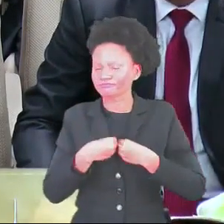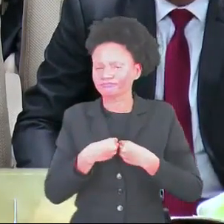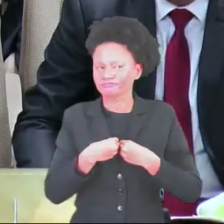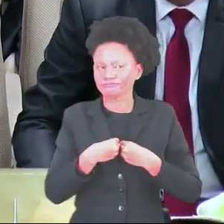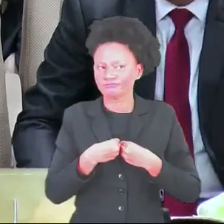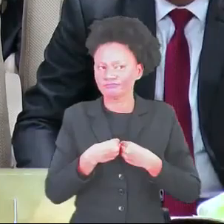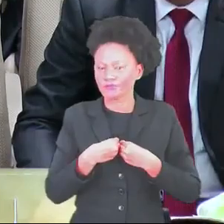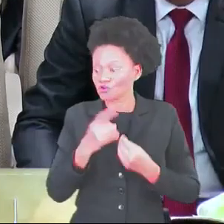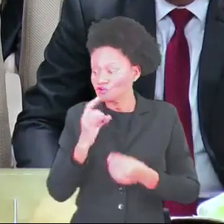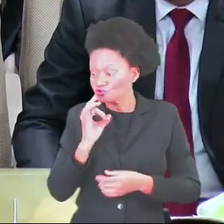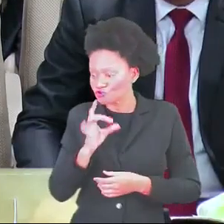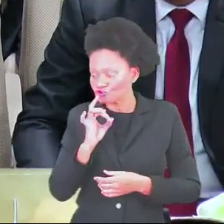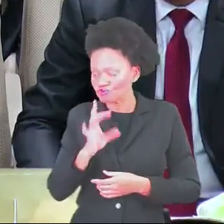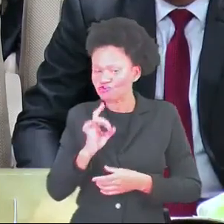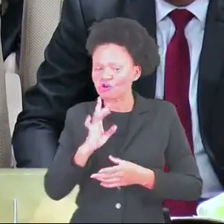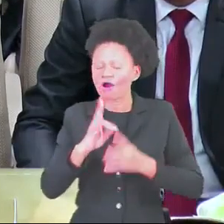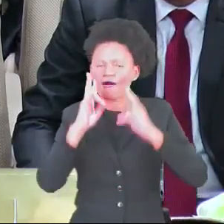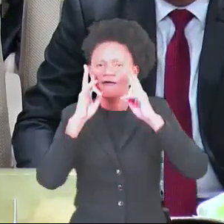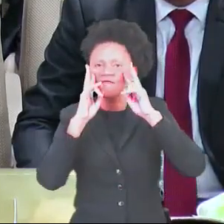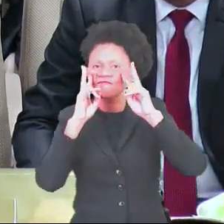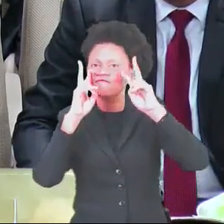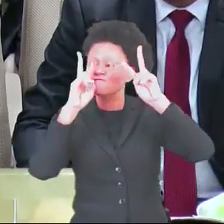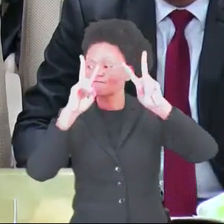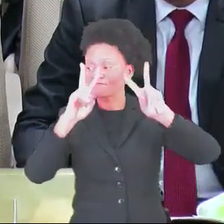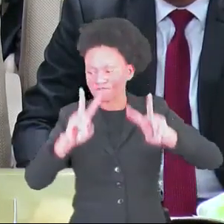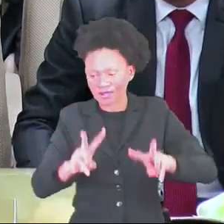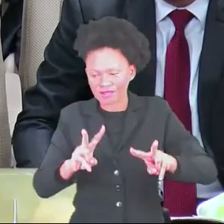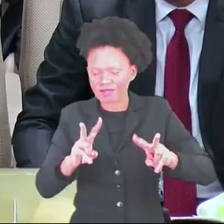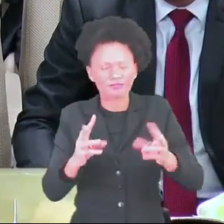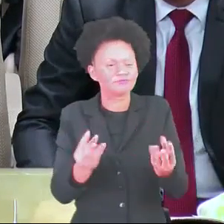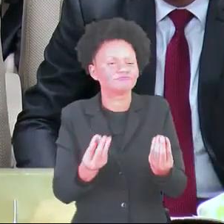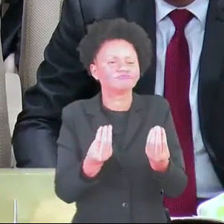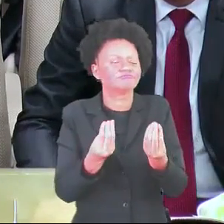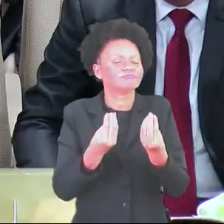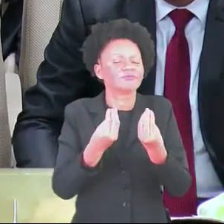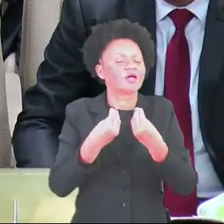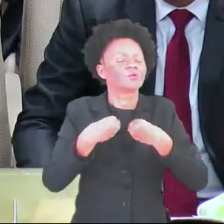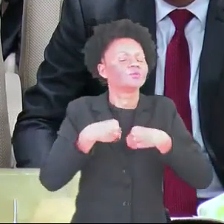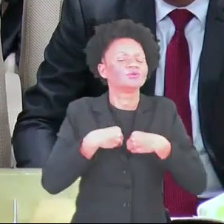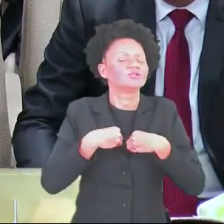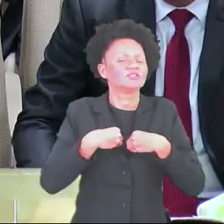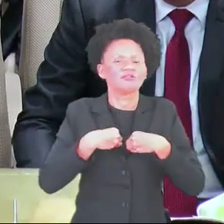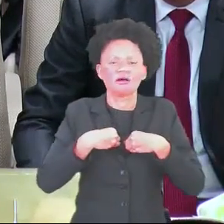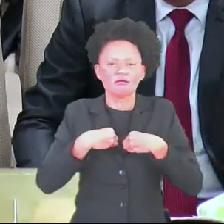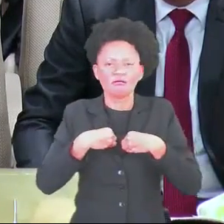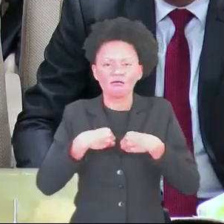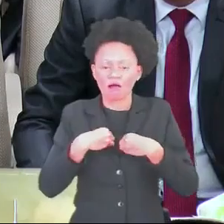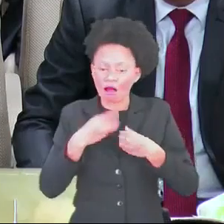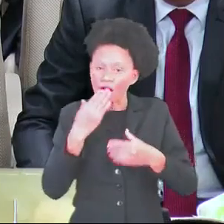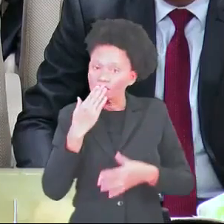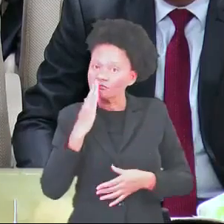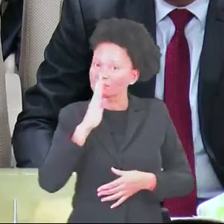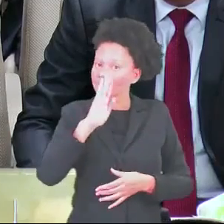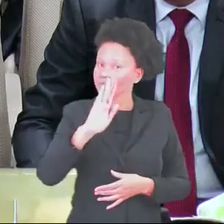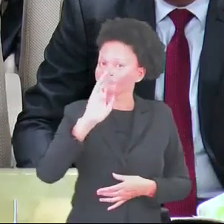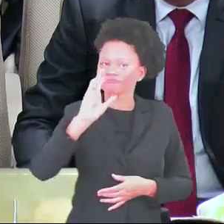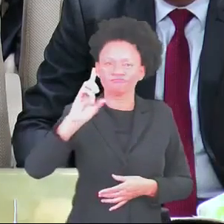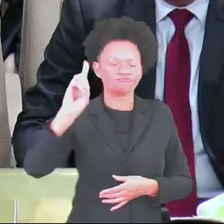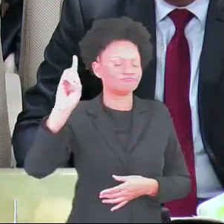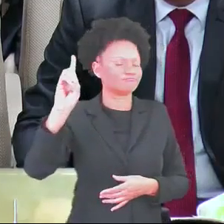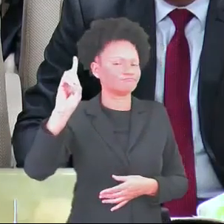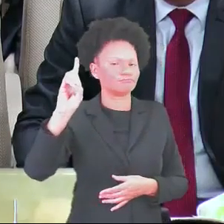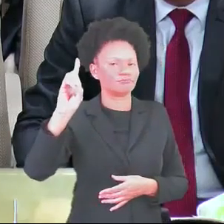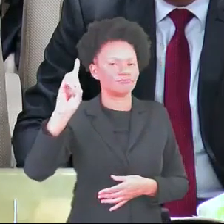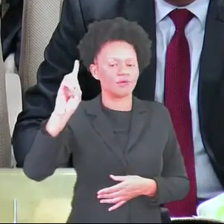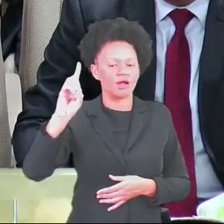Diga, só a visão não traz a existência, as promessas de Deus.